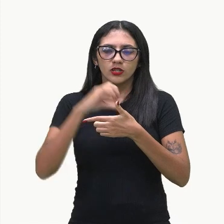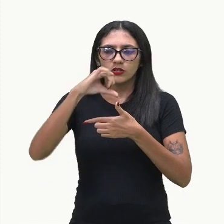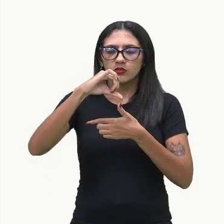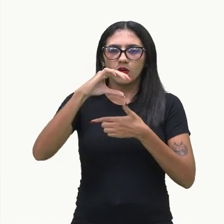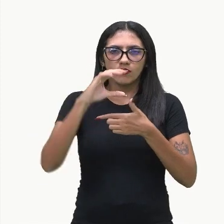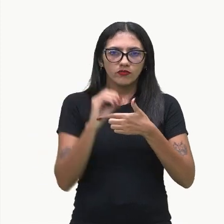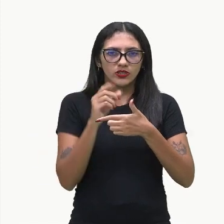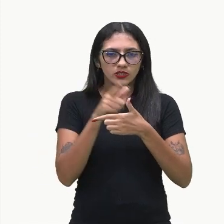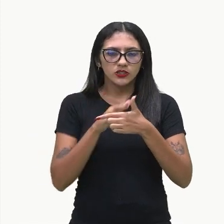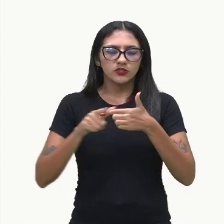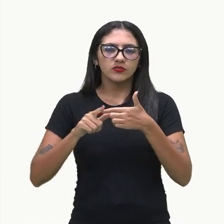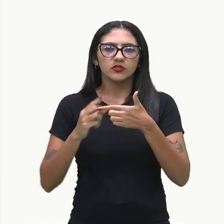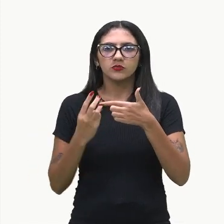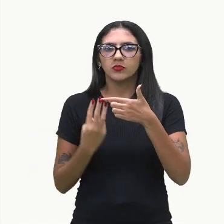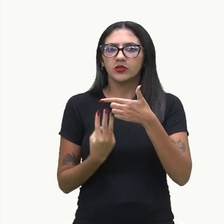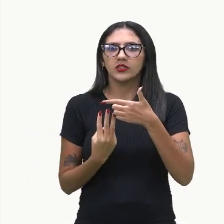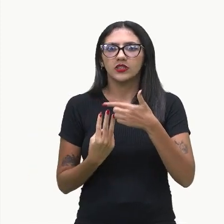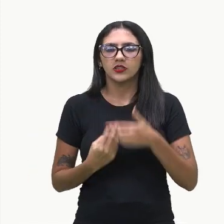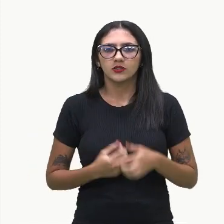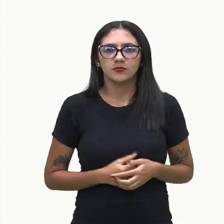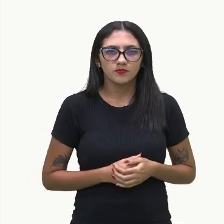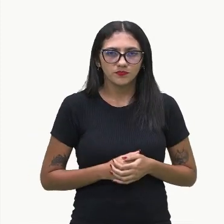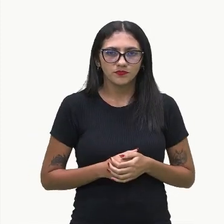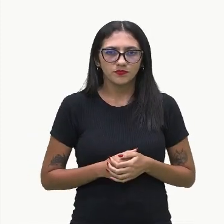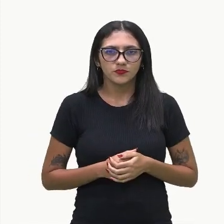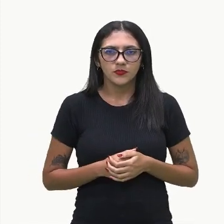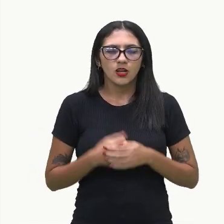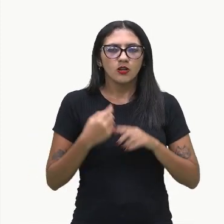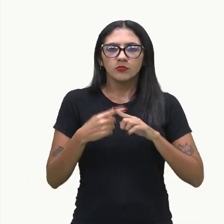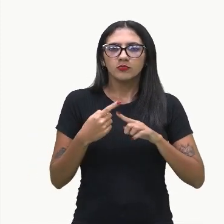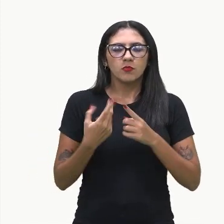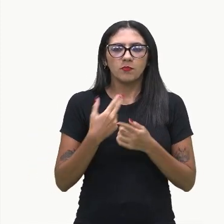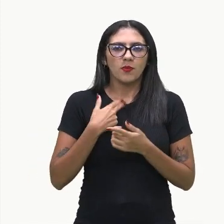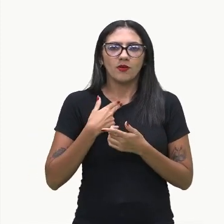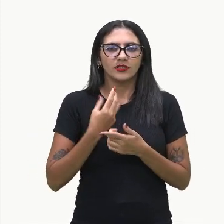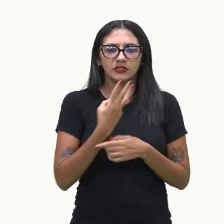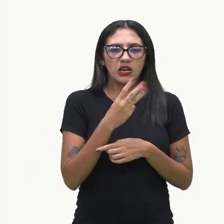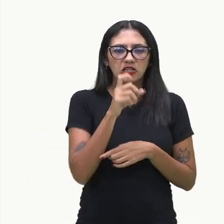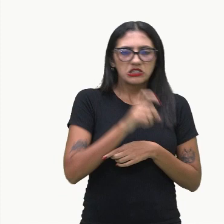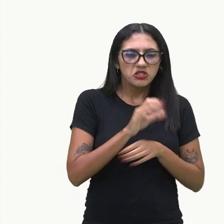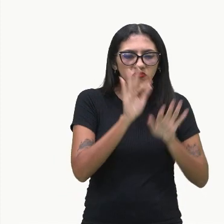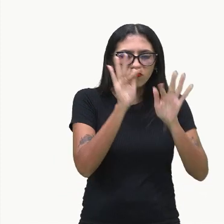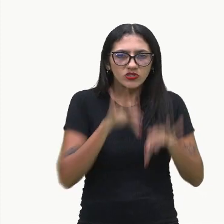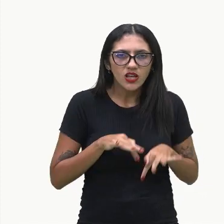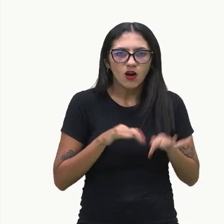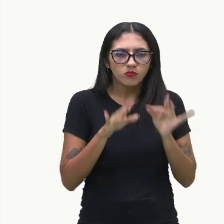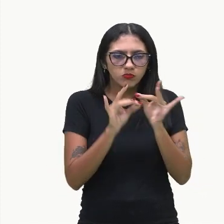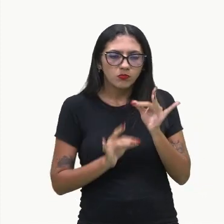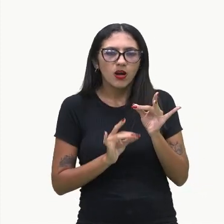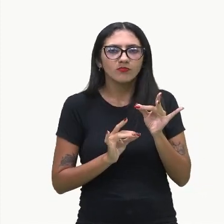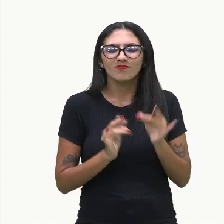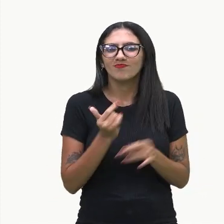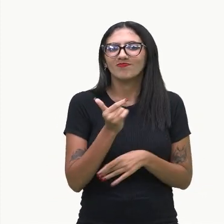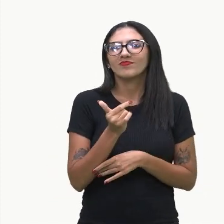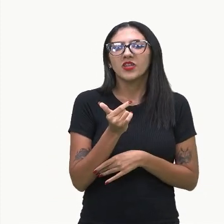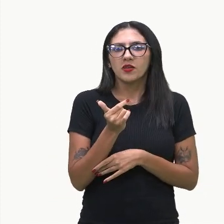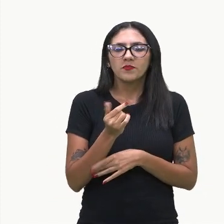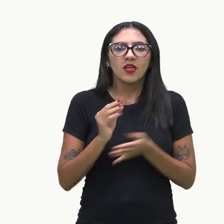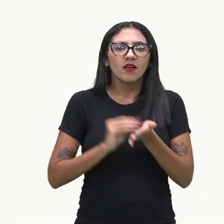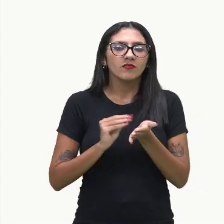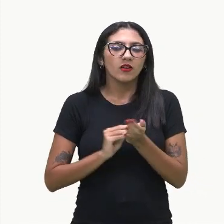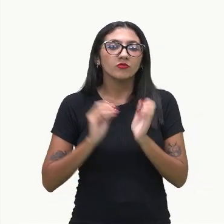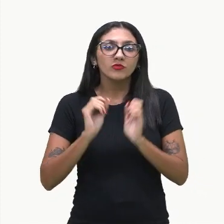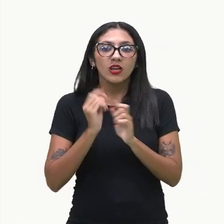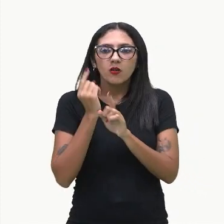quê? Não tem como deixar aqui o 3x e dizer que nós finalizamos. Nós não finalizamos porque nós queremos